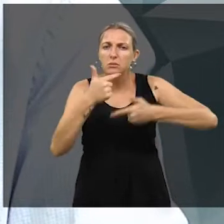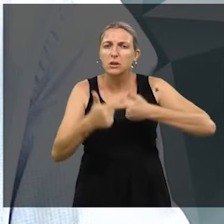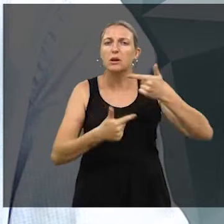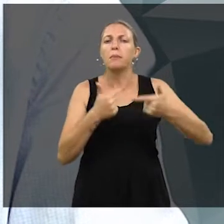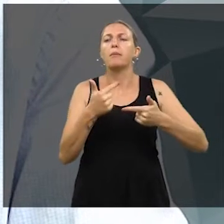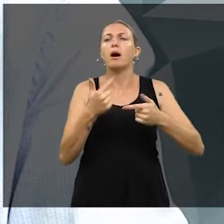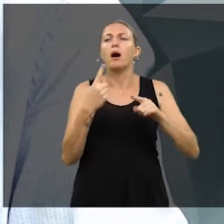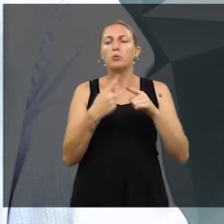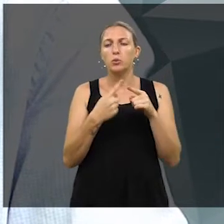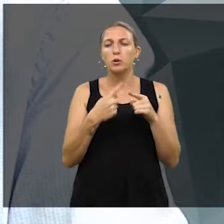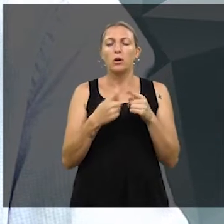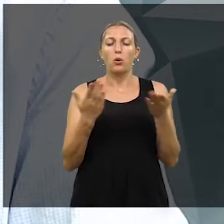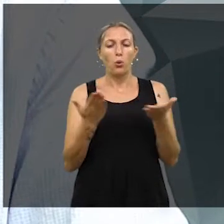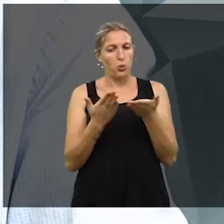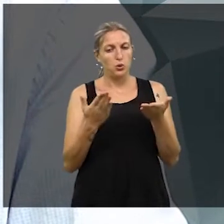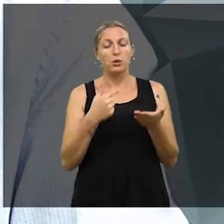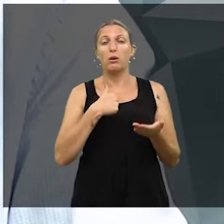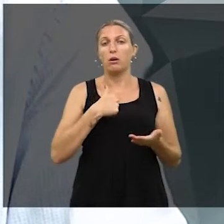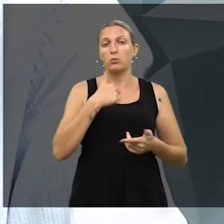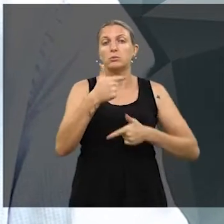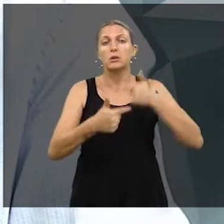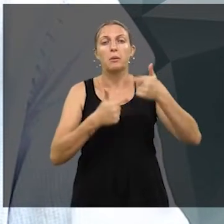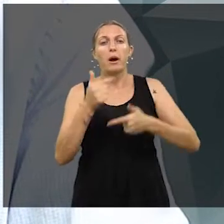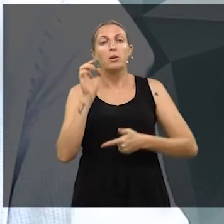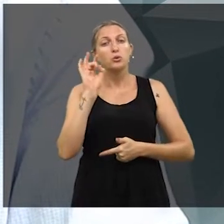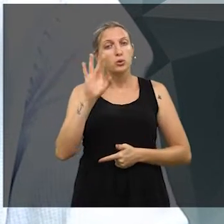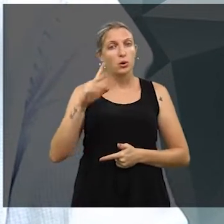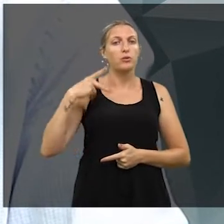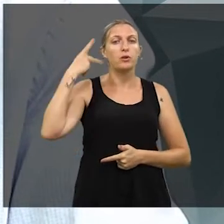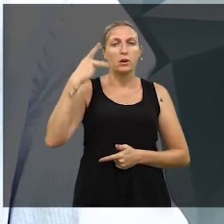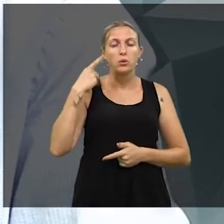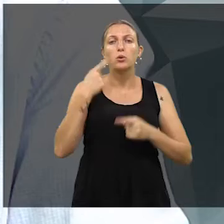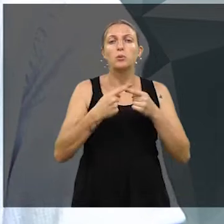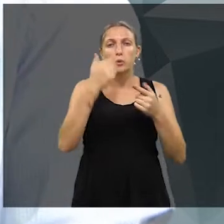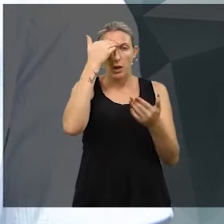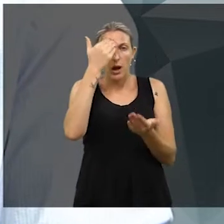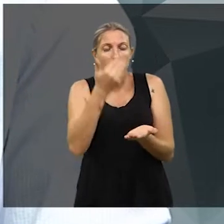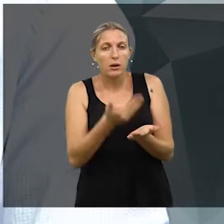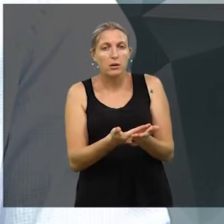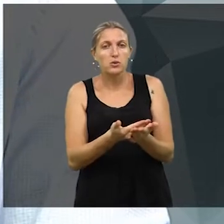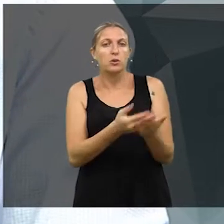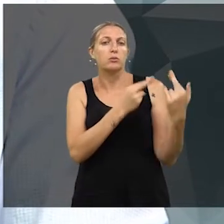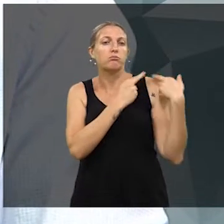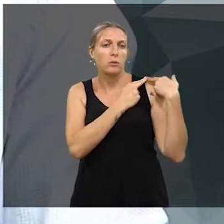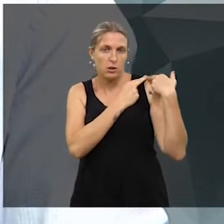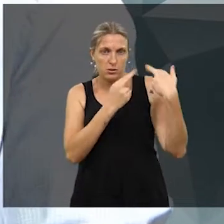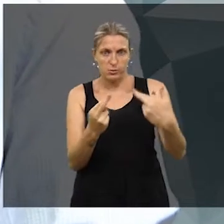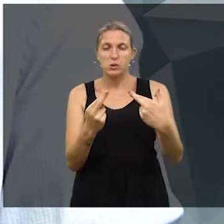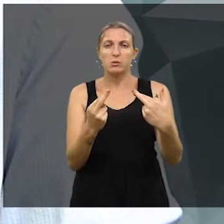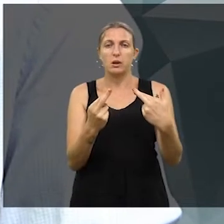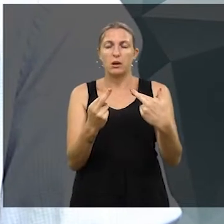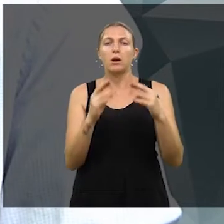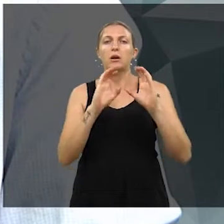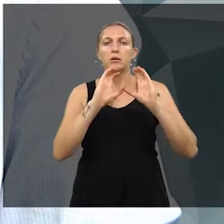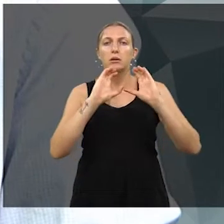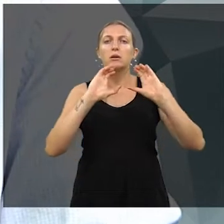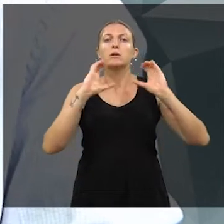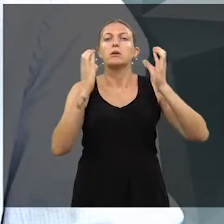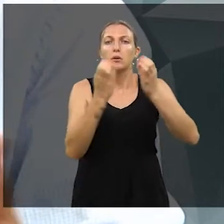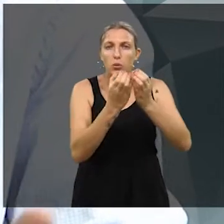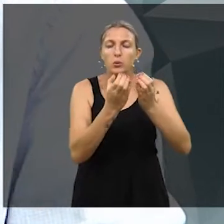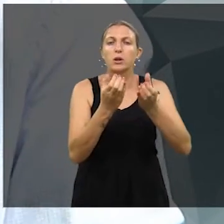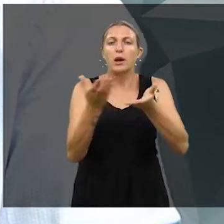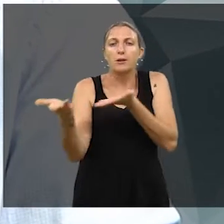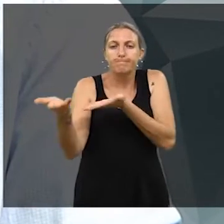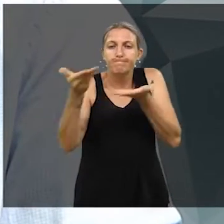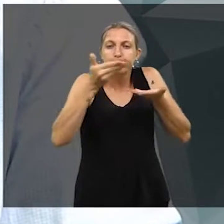ela é exclusiva. Hoje eu trabalho só com o mandato de vereador, porque acreditamos que esta é a responsabilidade que a comunidade